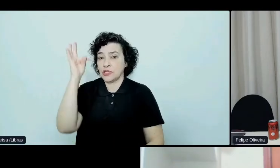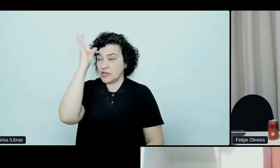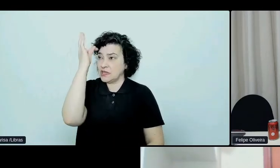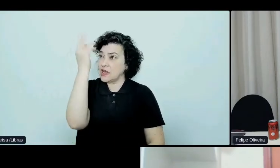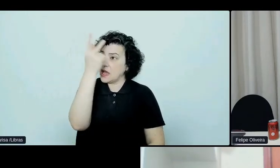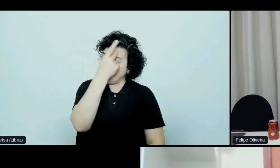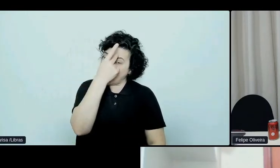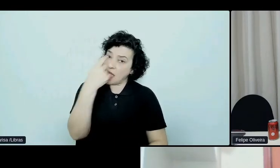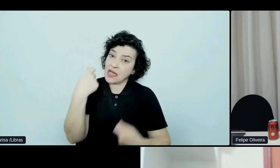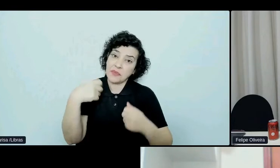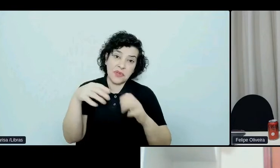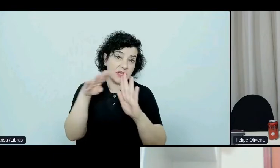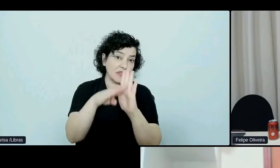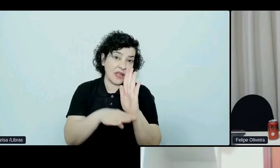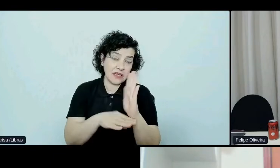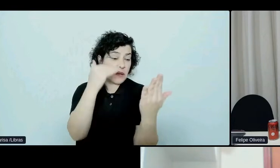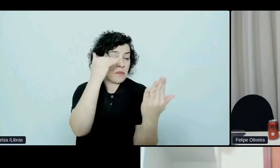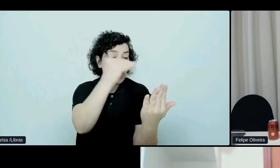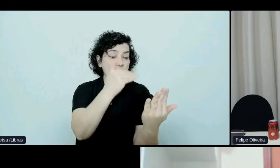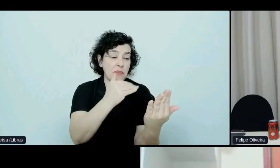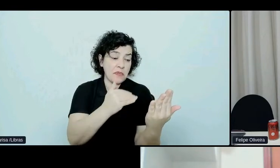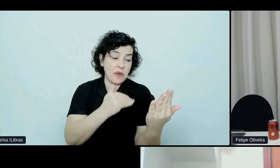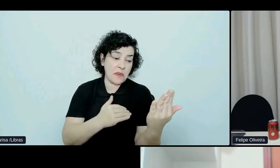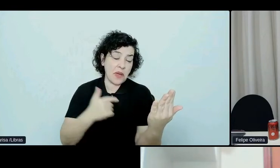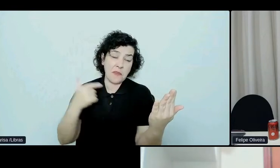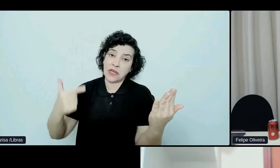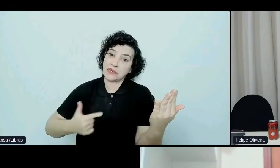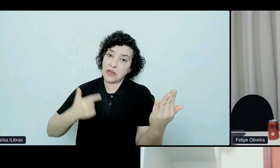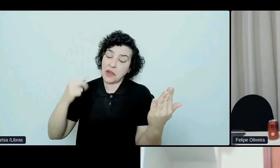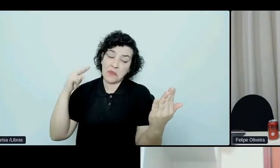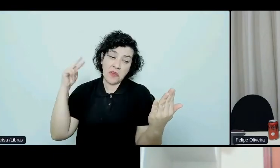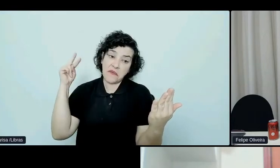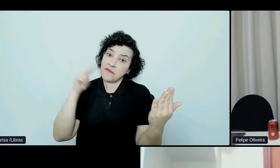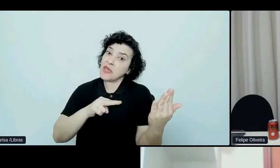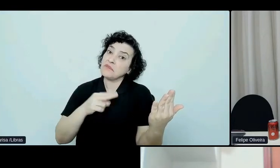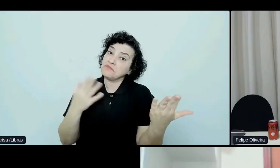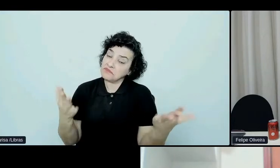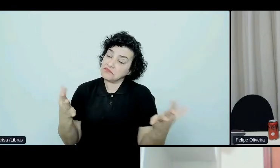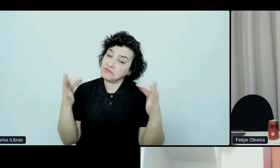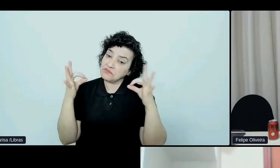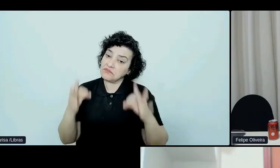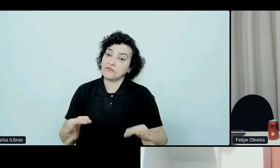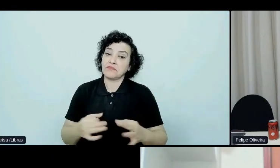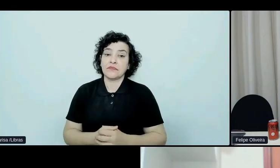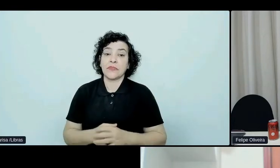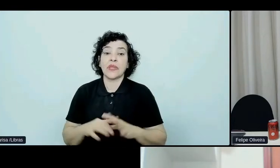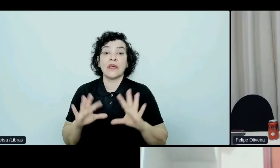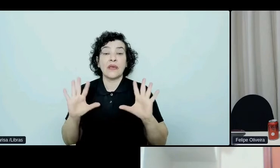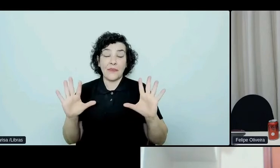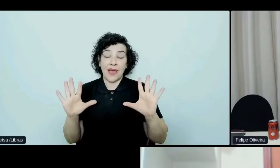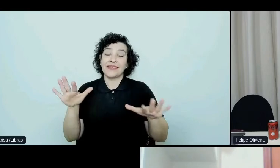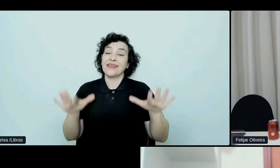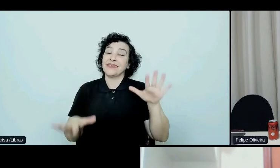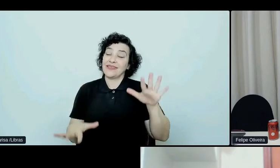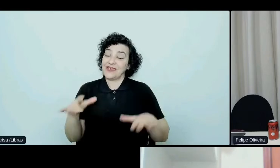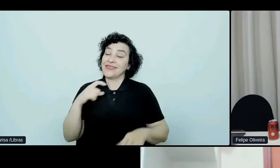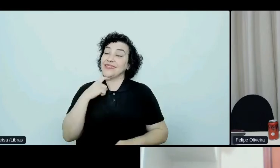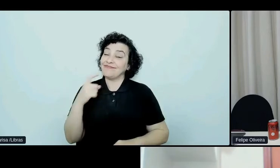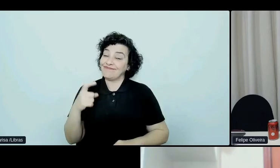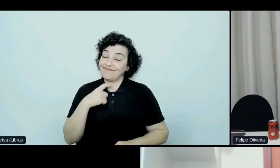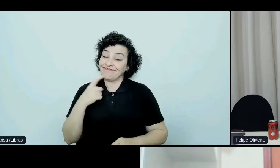né? Porque mesmo os neurotípicos têm algumas peculiaridades. Porque